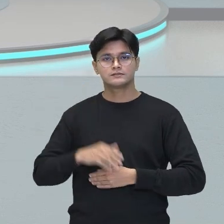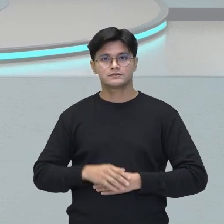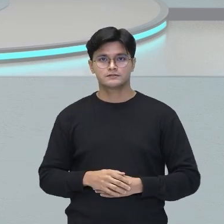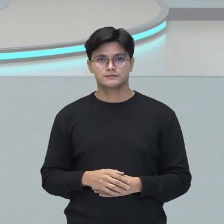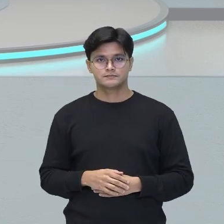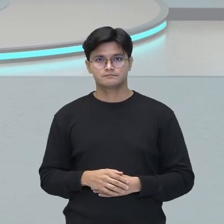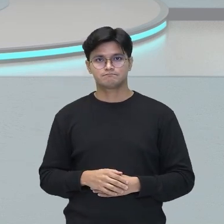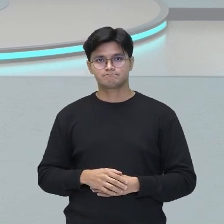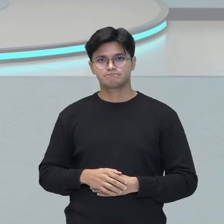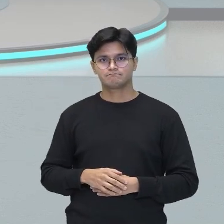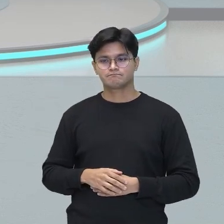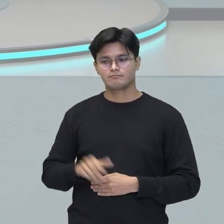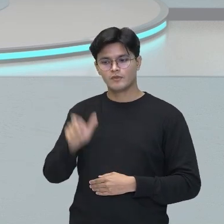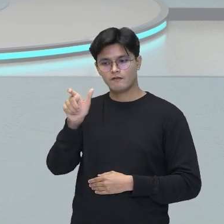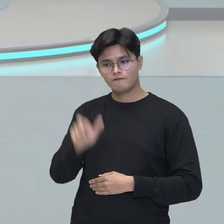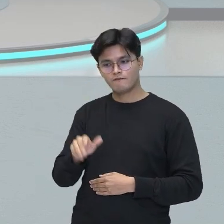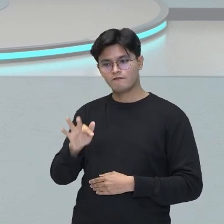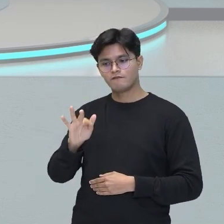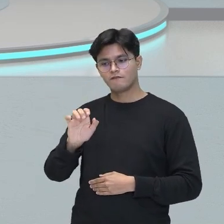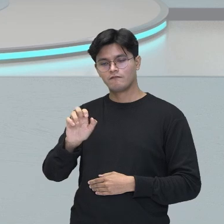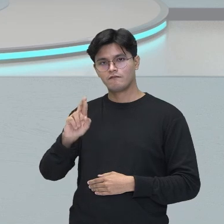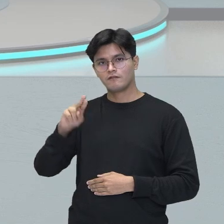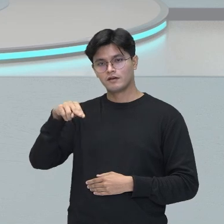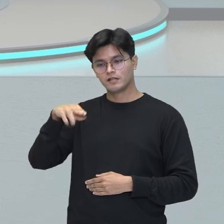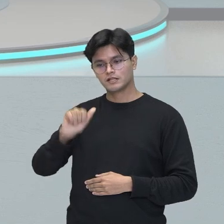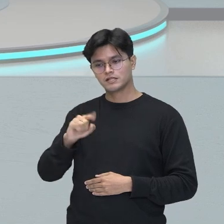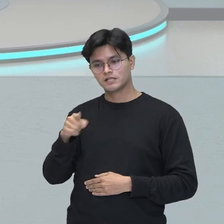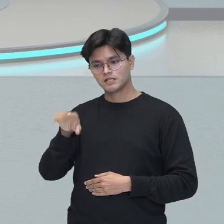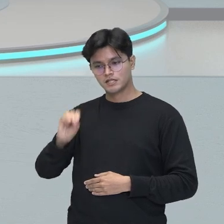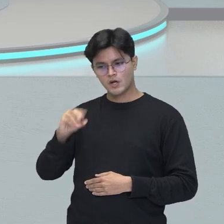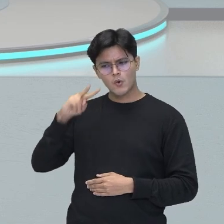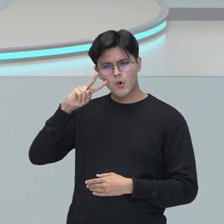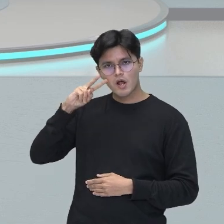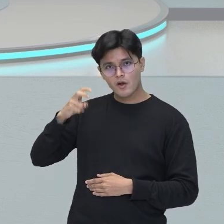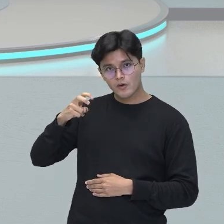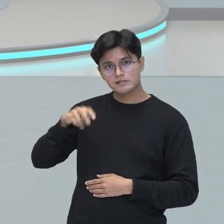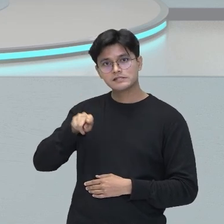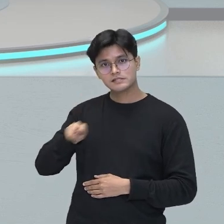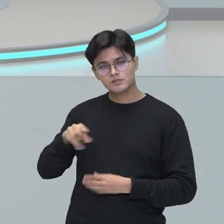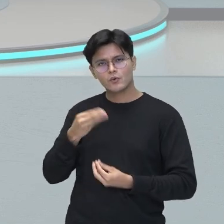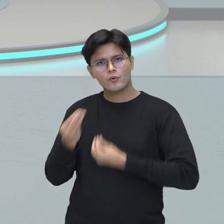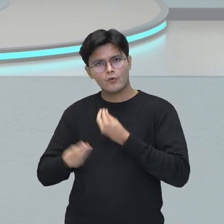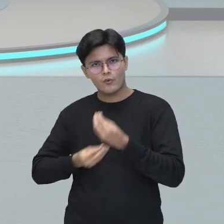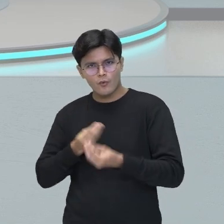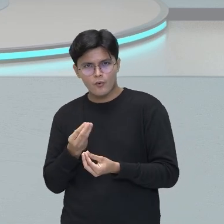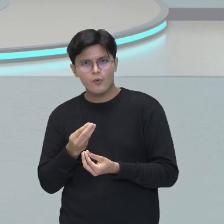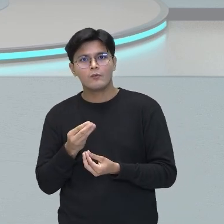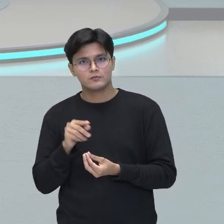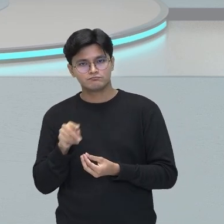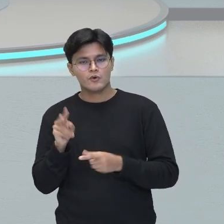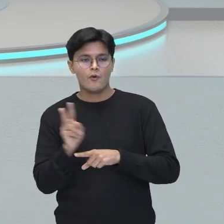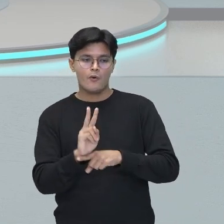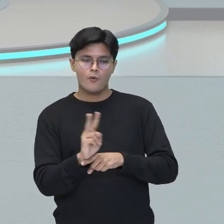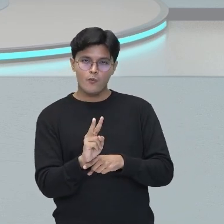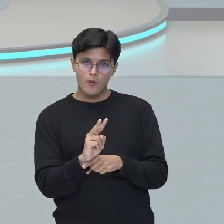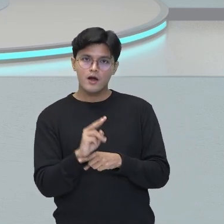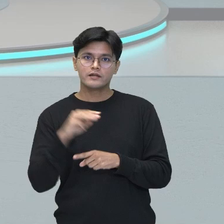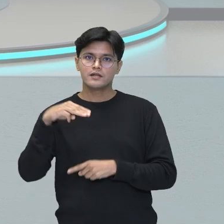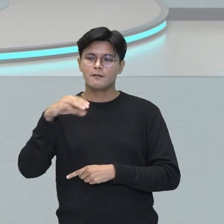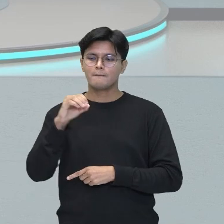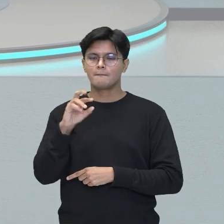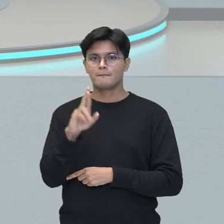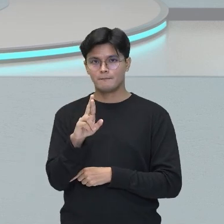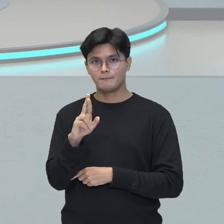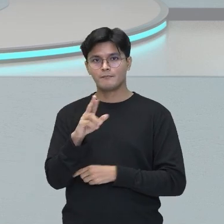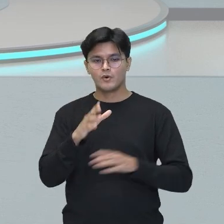de Fernão Lopes para o cargo de guarda amor da torre do Tombo Veja essa torre do